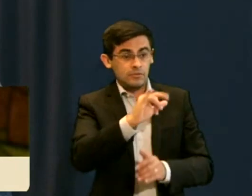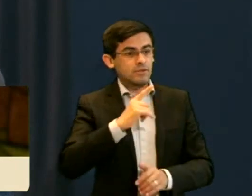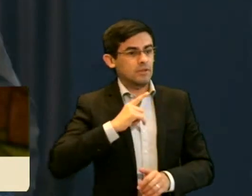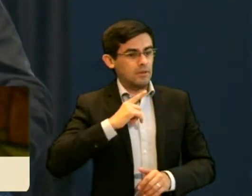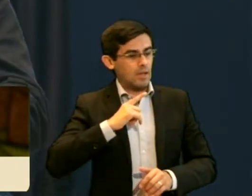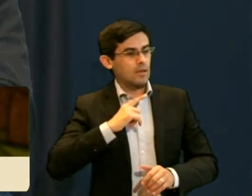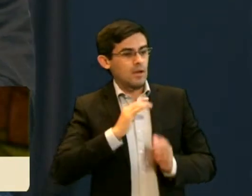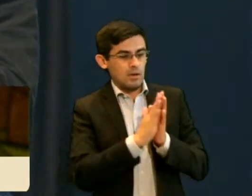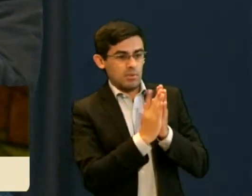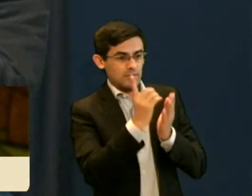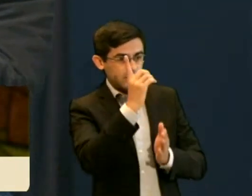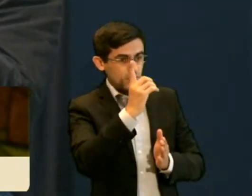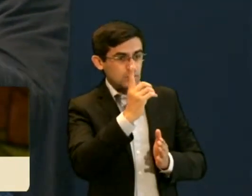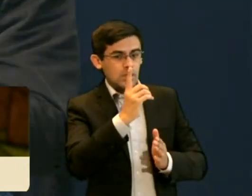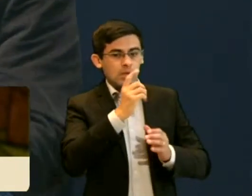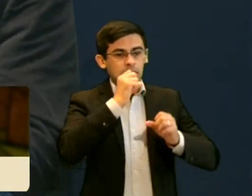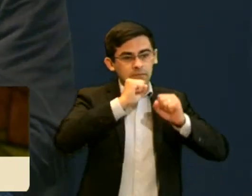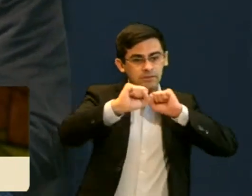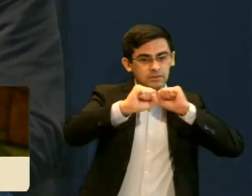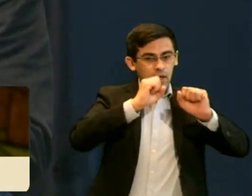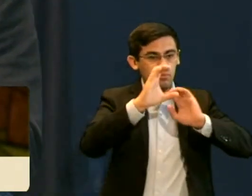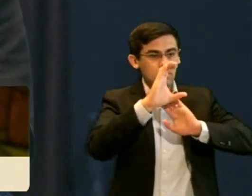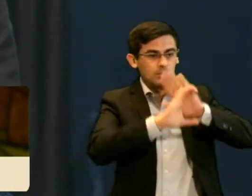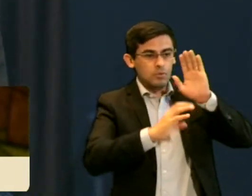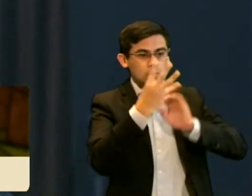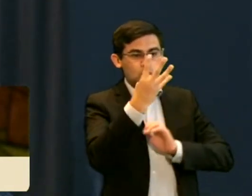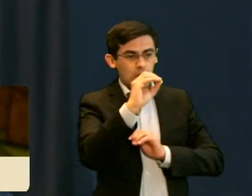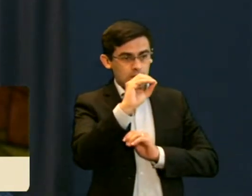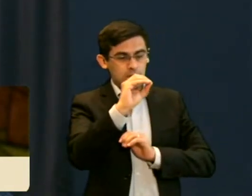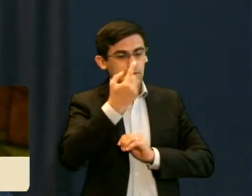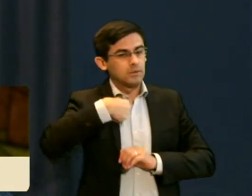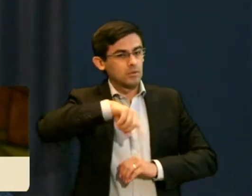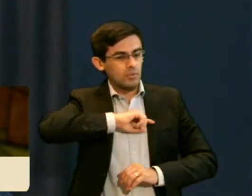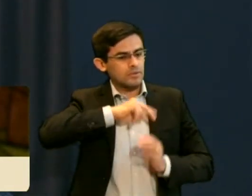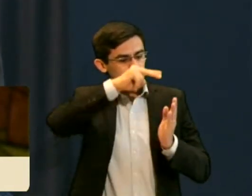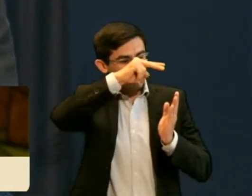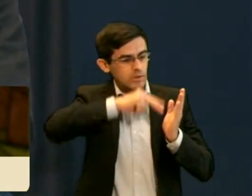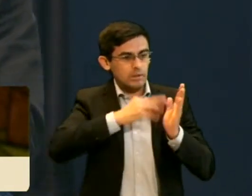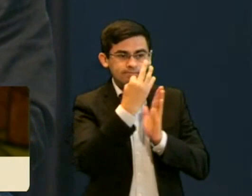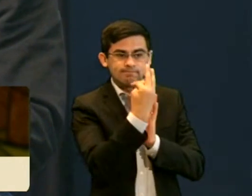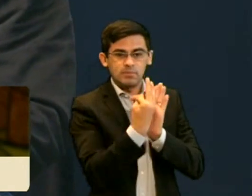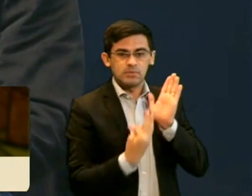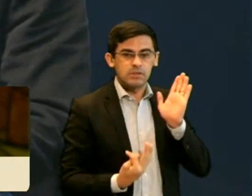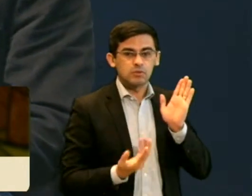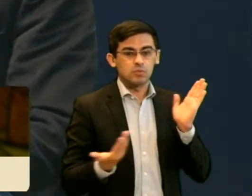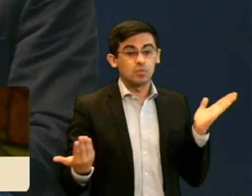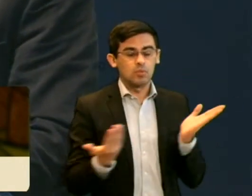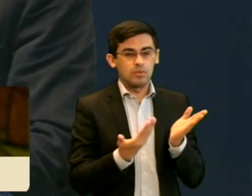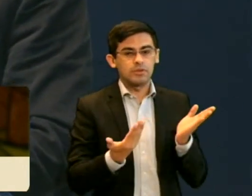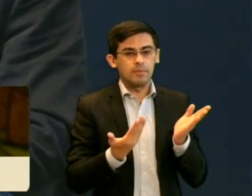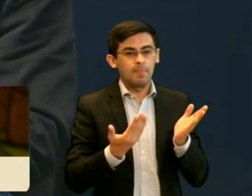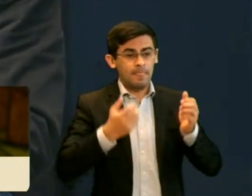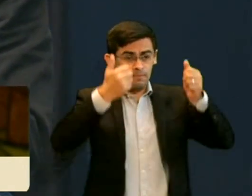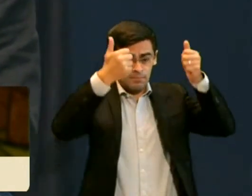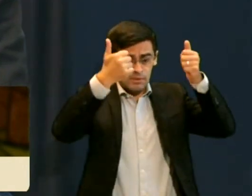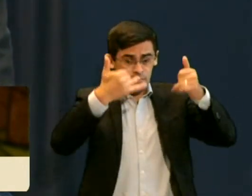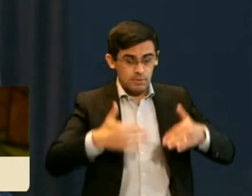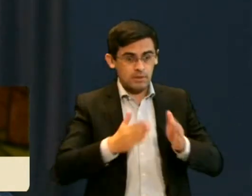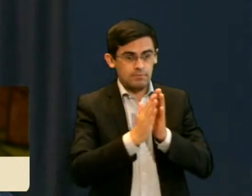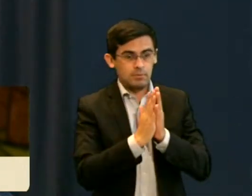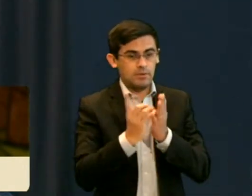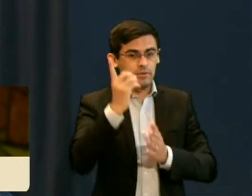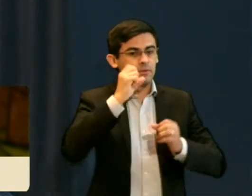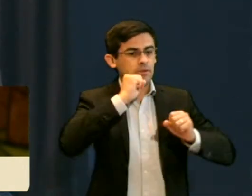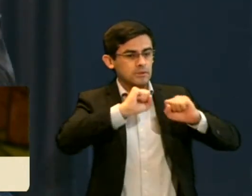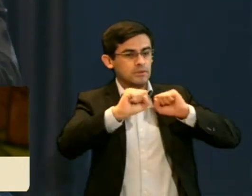abra no Salmo 40. Nós vamos ler esse texto. Diz assim a palavra do